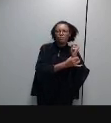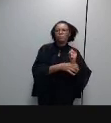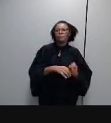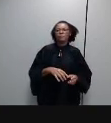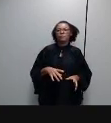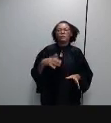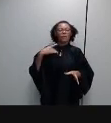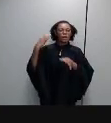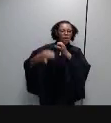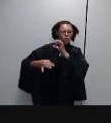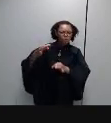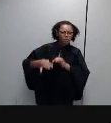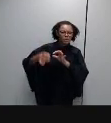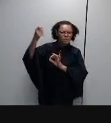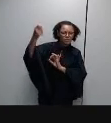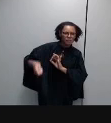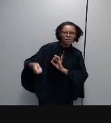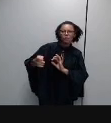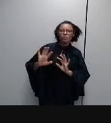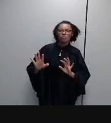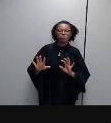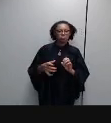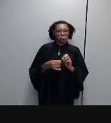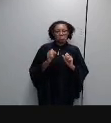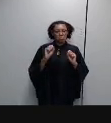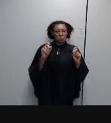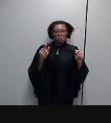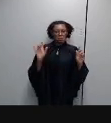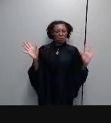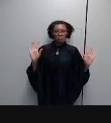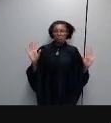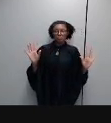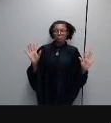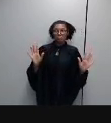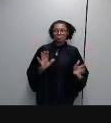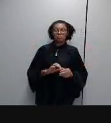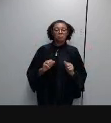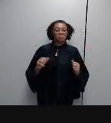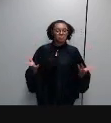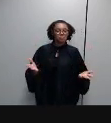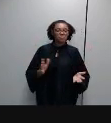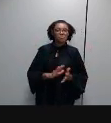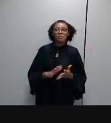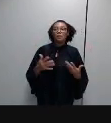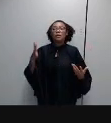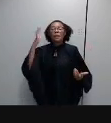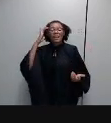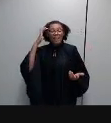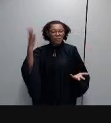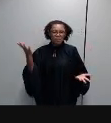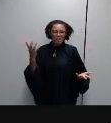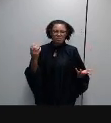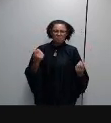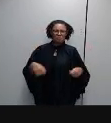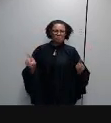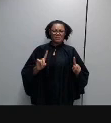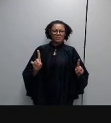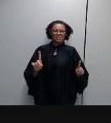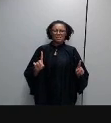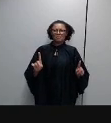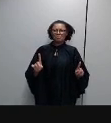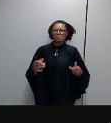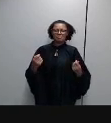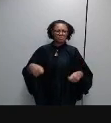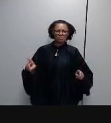mas não por volta garantia Tá bom então e é isso aí eu acho alguma desnecessidade é um ação executiva